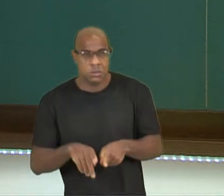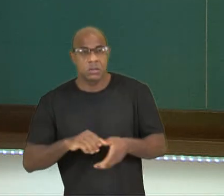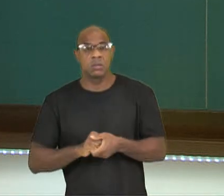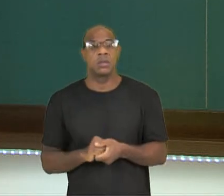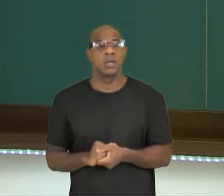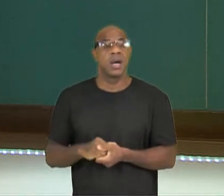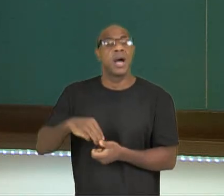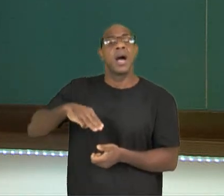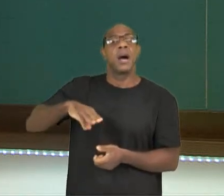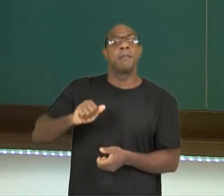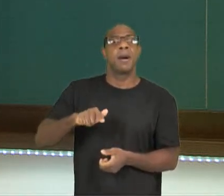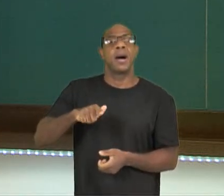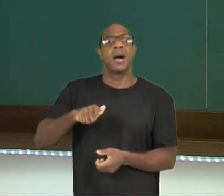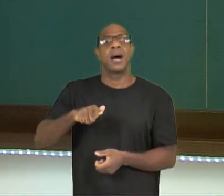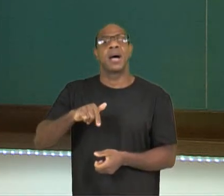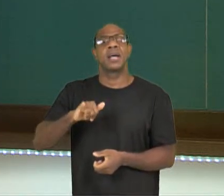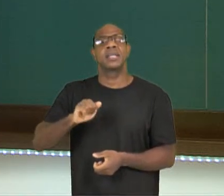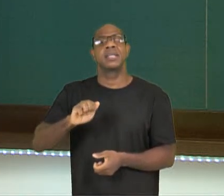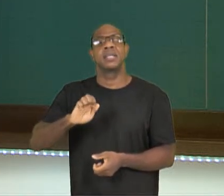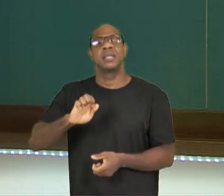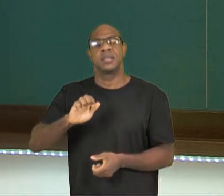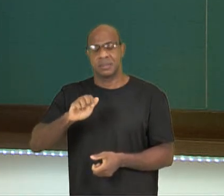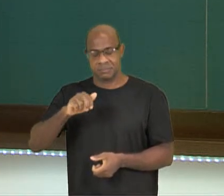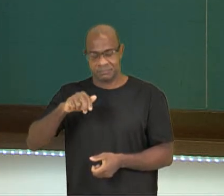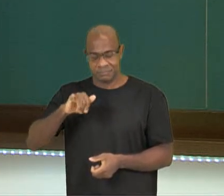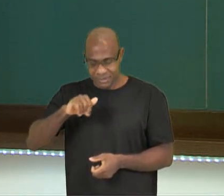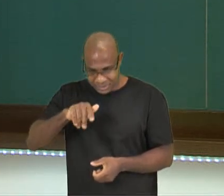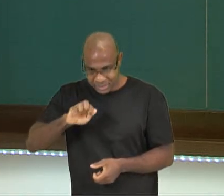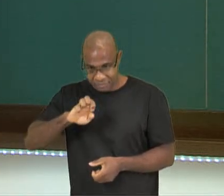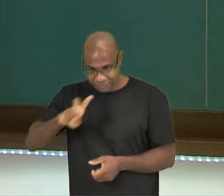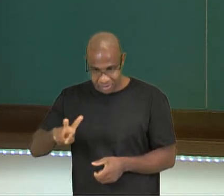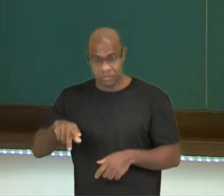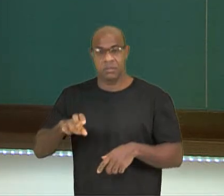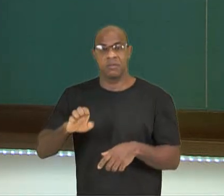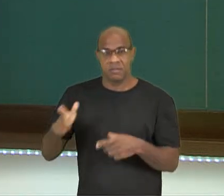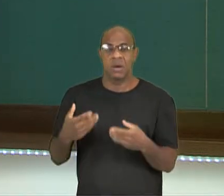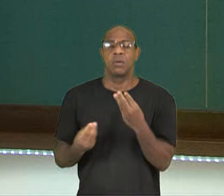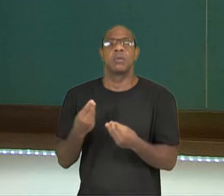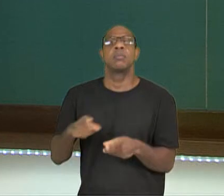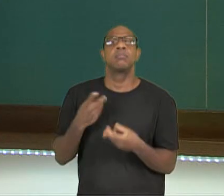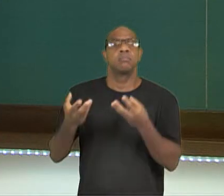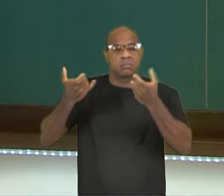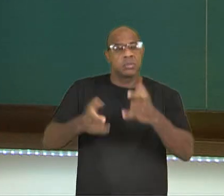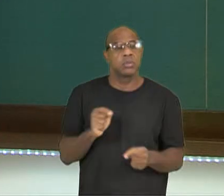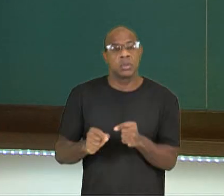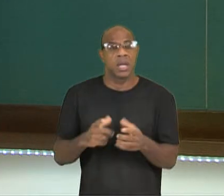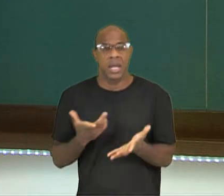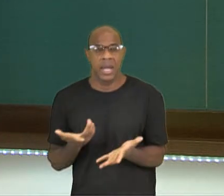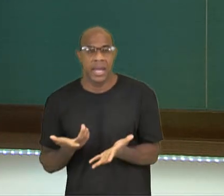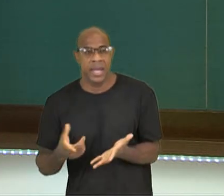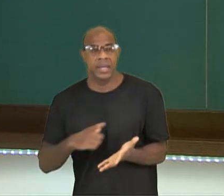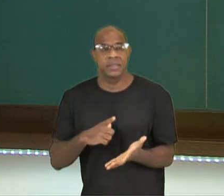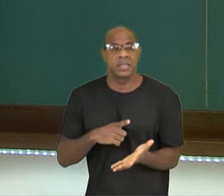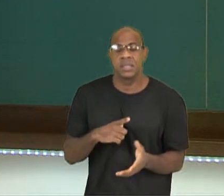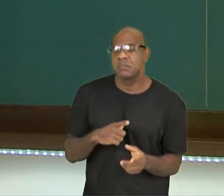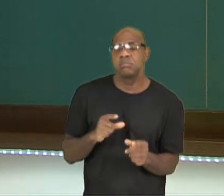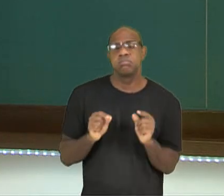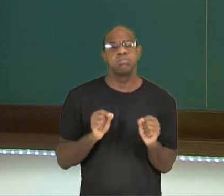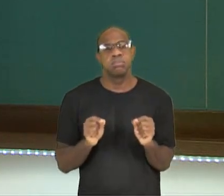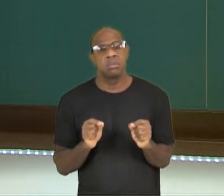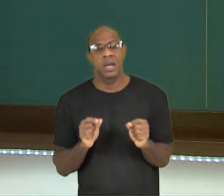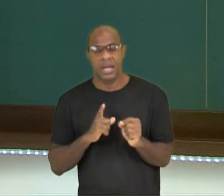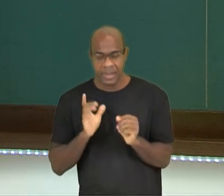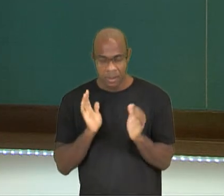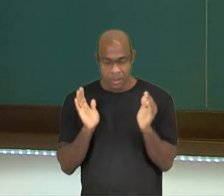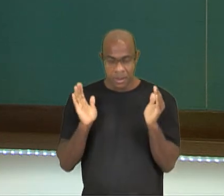é baseado em um Papa dos Borgias, indicação dos Borgias, era tudo muito indicado. Por quê?